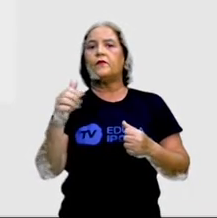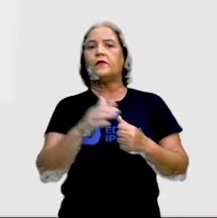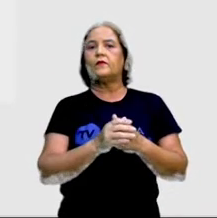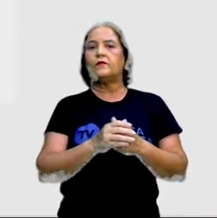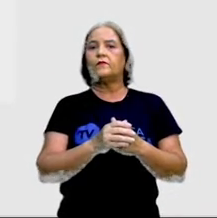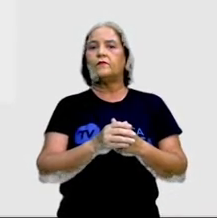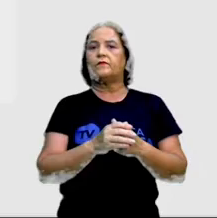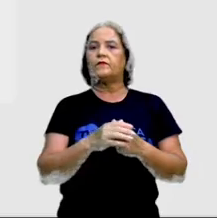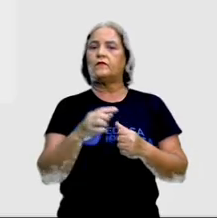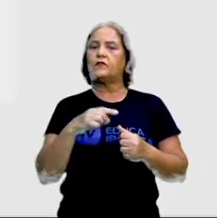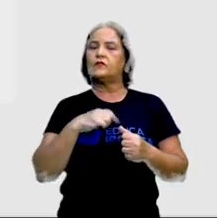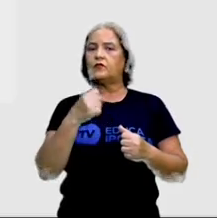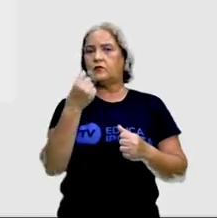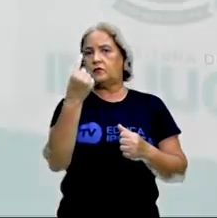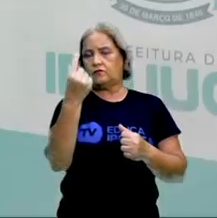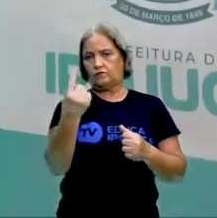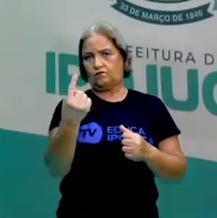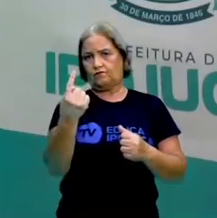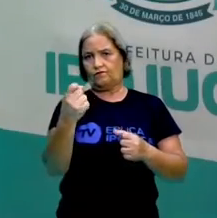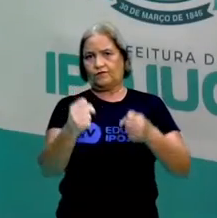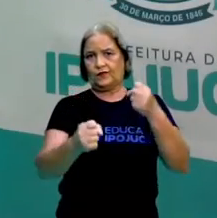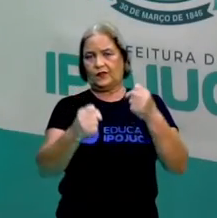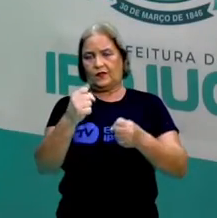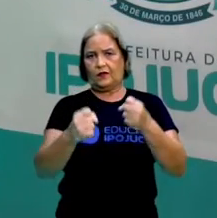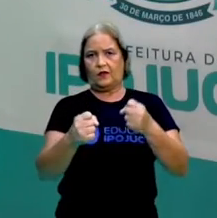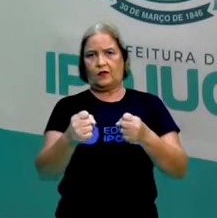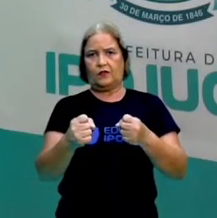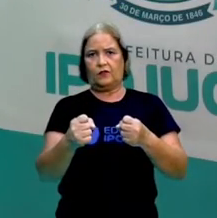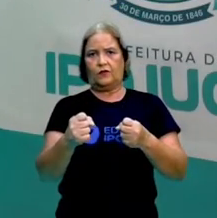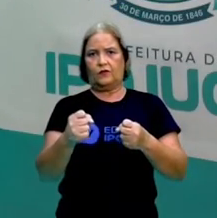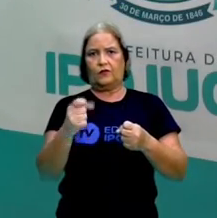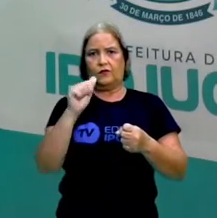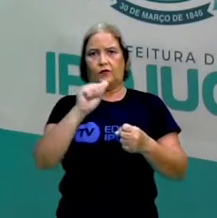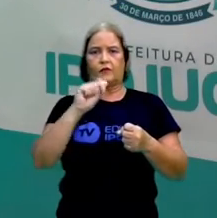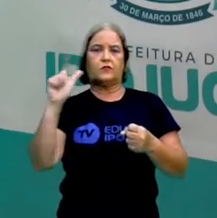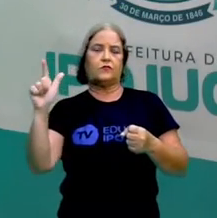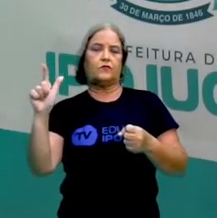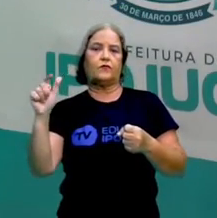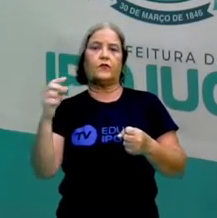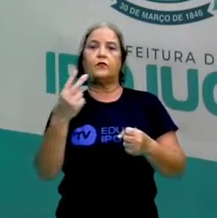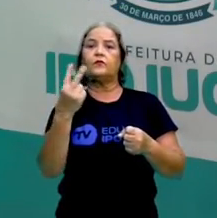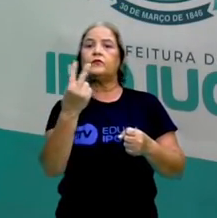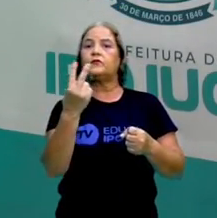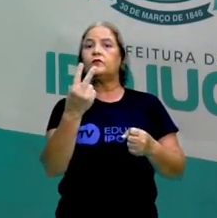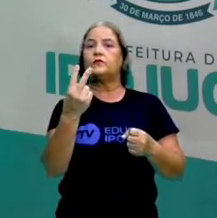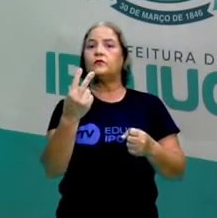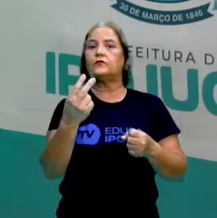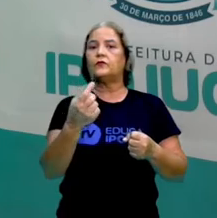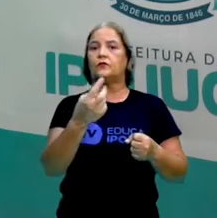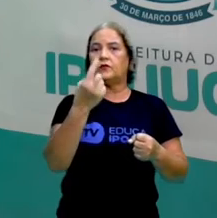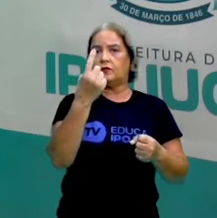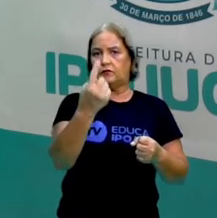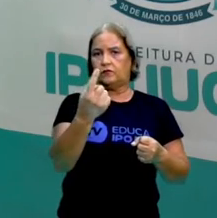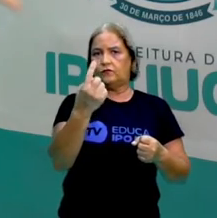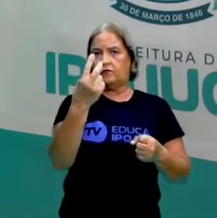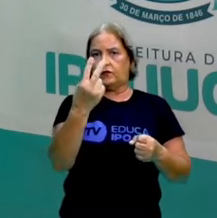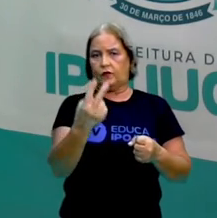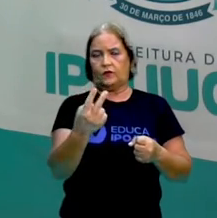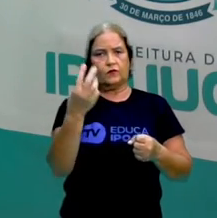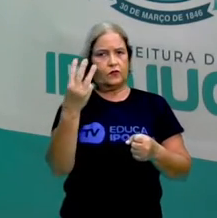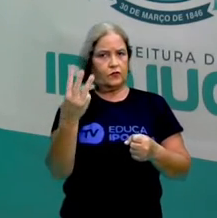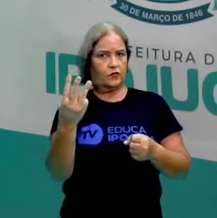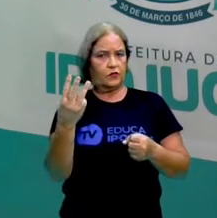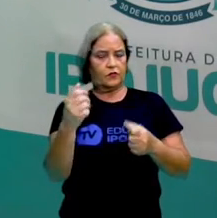tem apenas um né criança e Eduardo Ele tem quantos um dois três